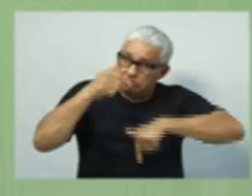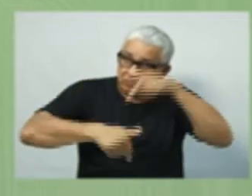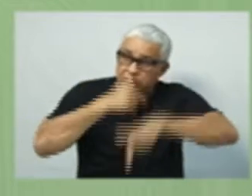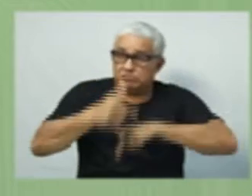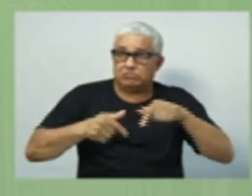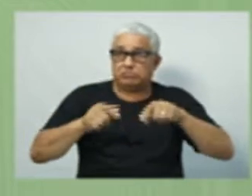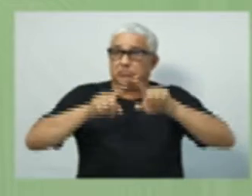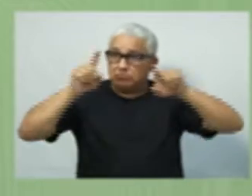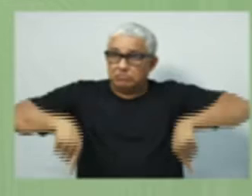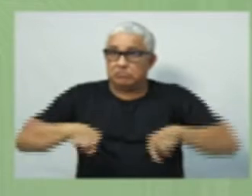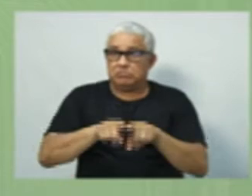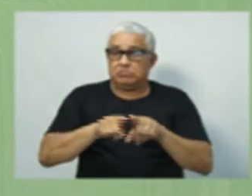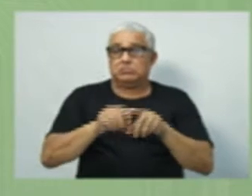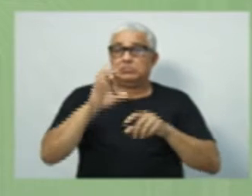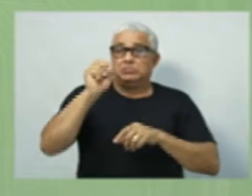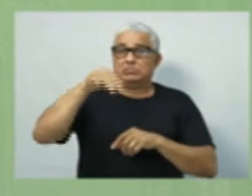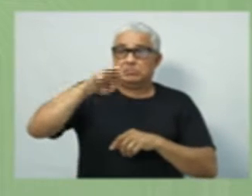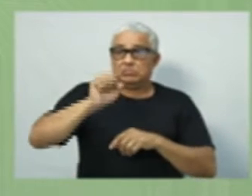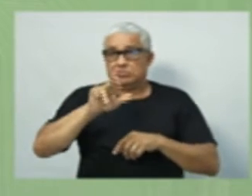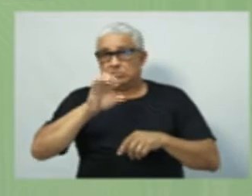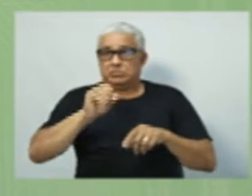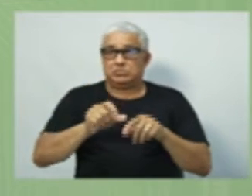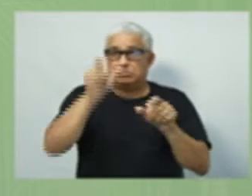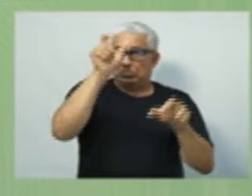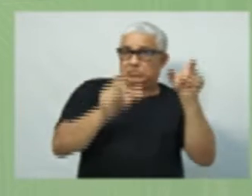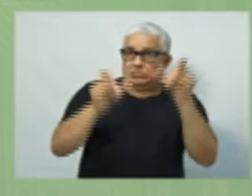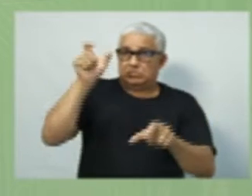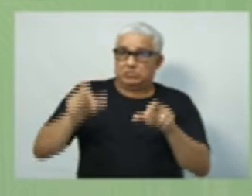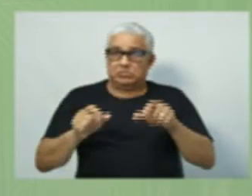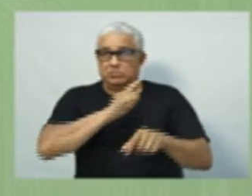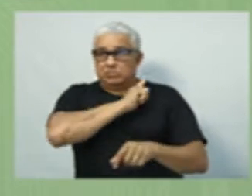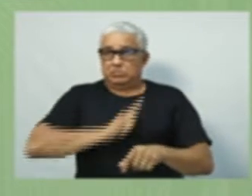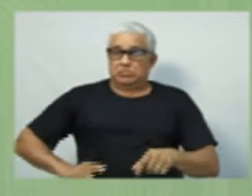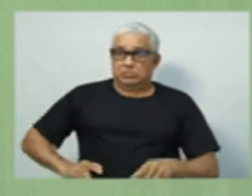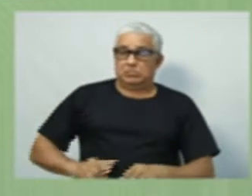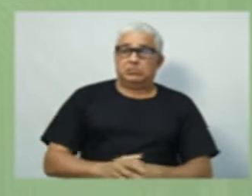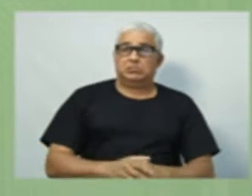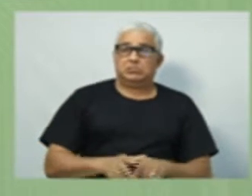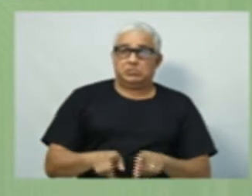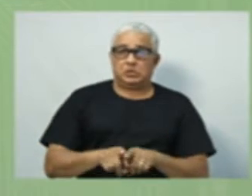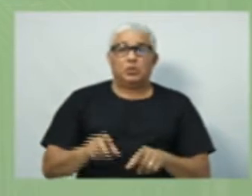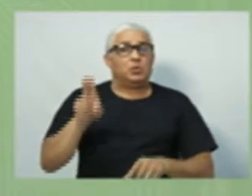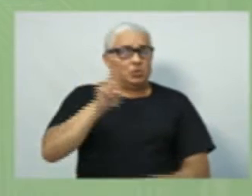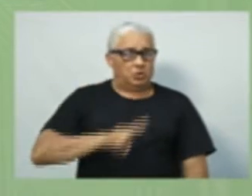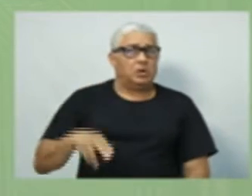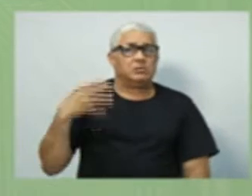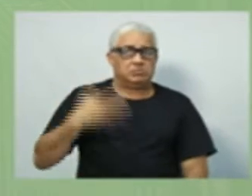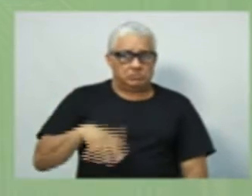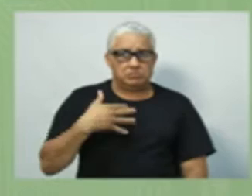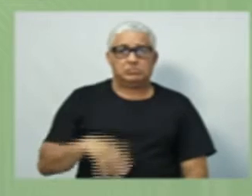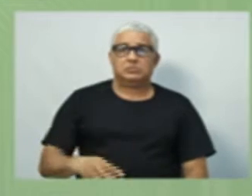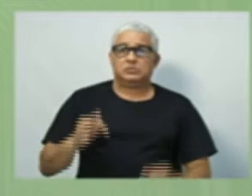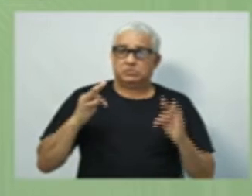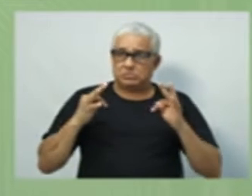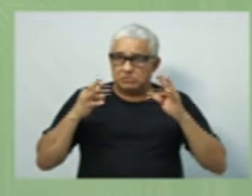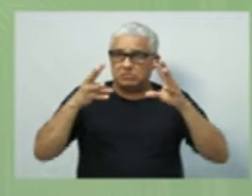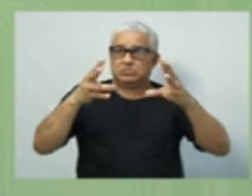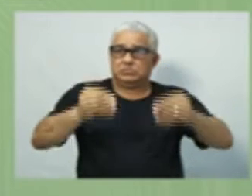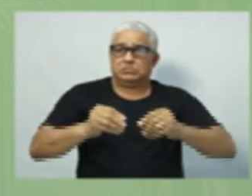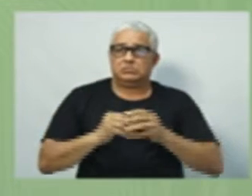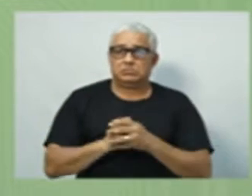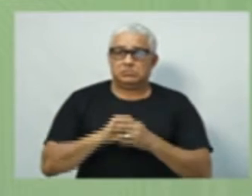outros credores comerciais clientes governo e suas agências usam bem isso e toda enfim